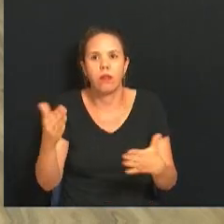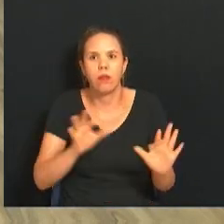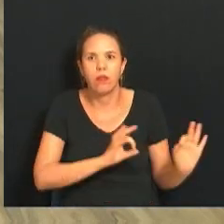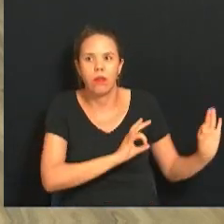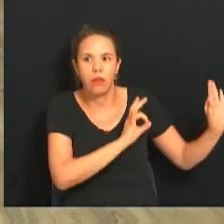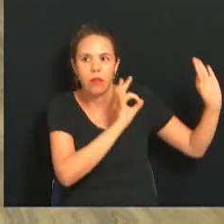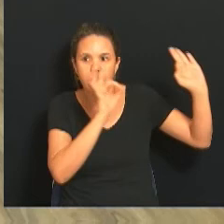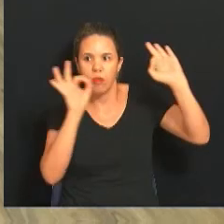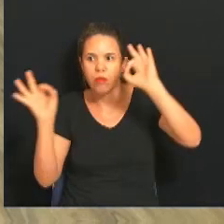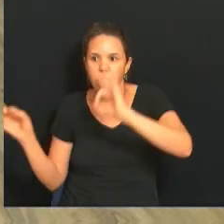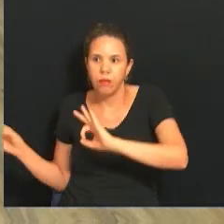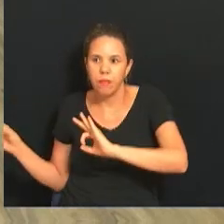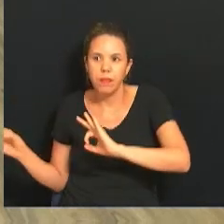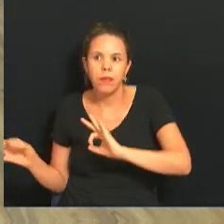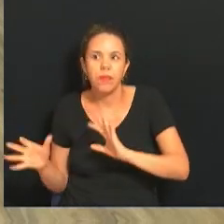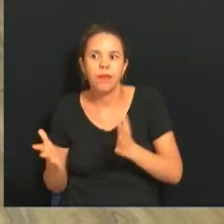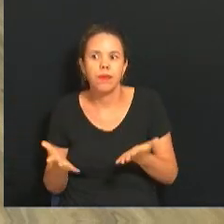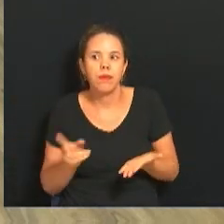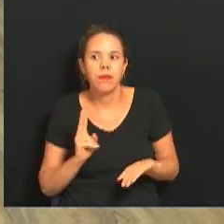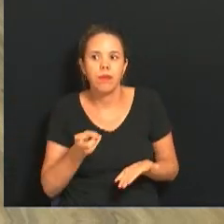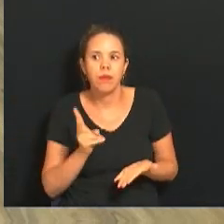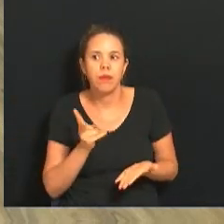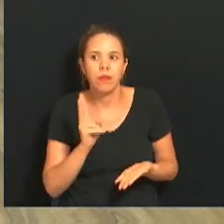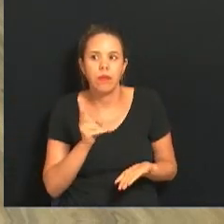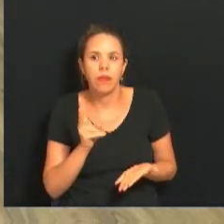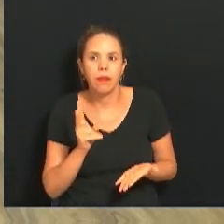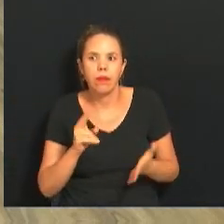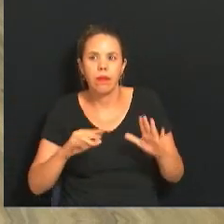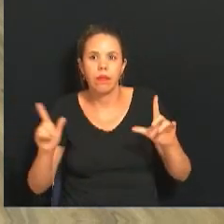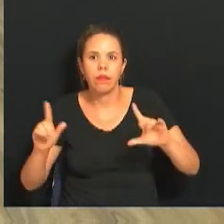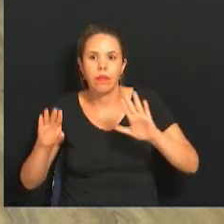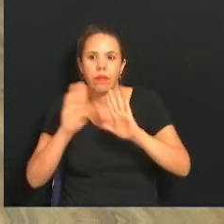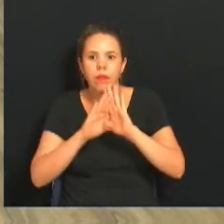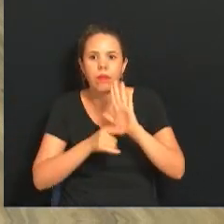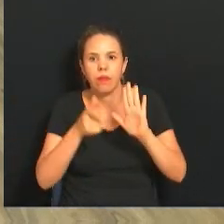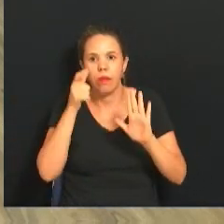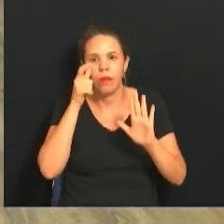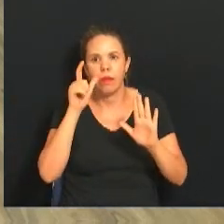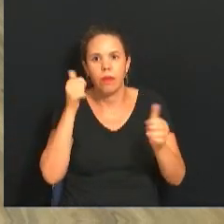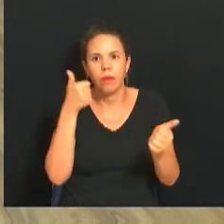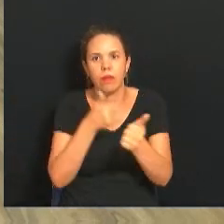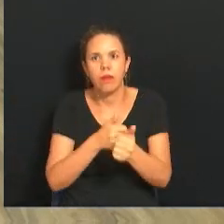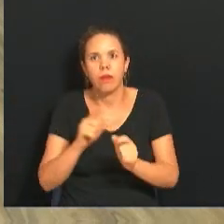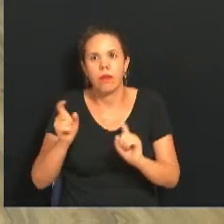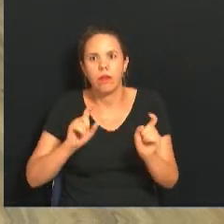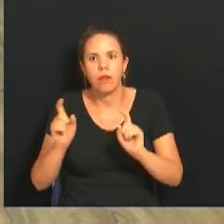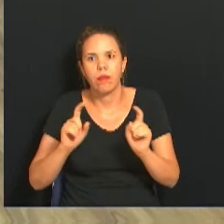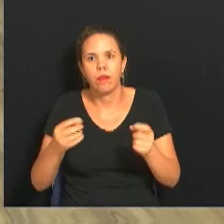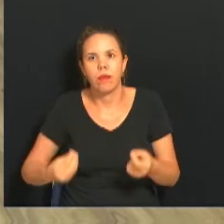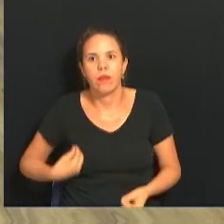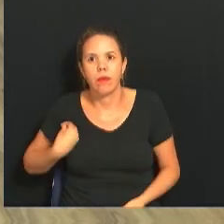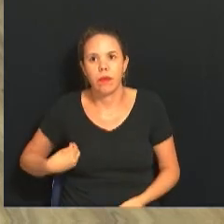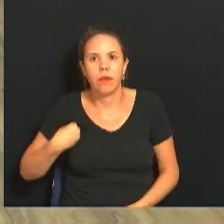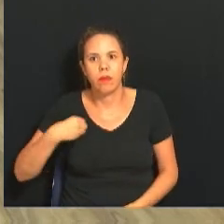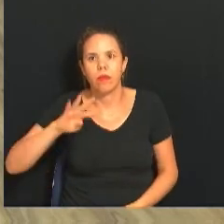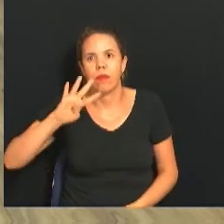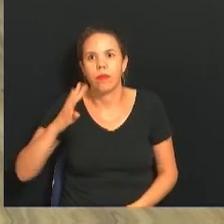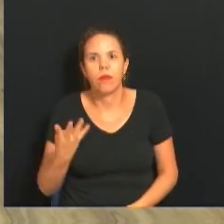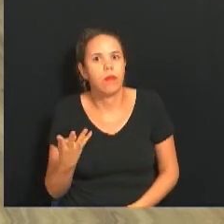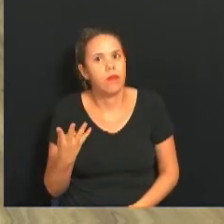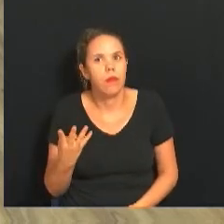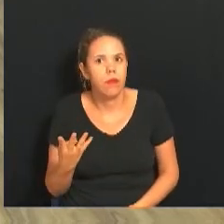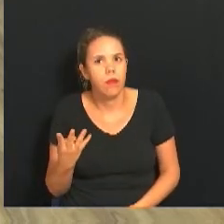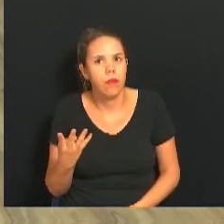pela sua audiência. Continue aqui na TV Câmara Campinas, daqui a pouco tem reunião ao vivo a partir das 4 horas da